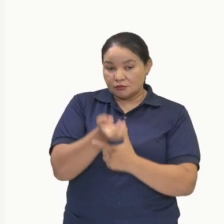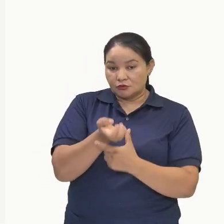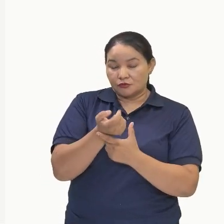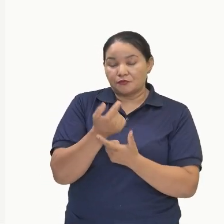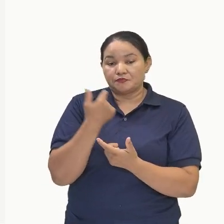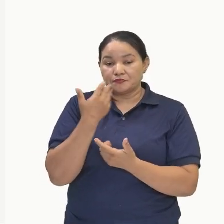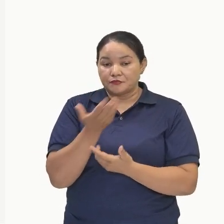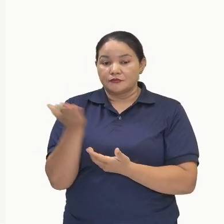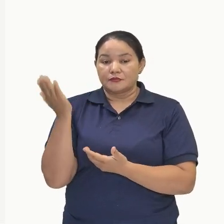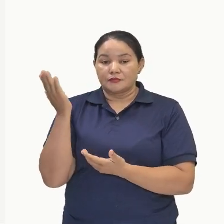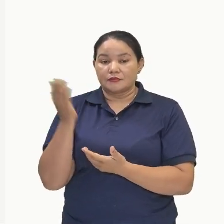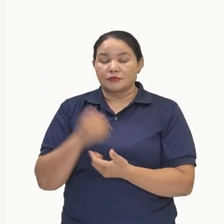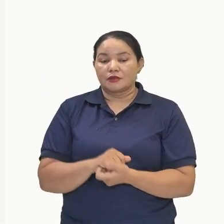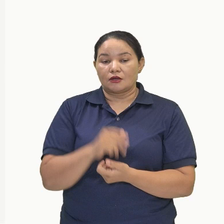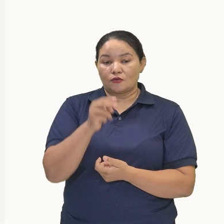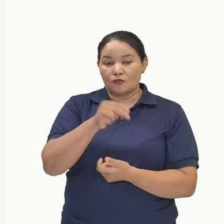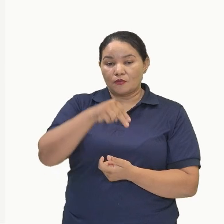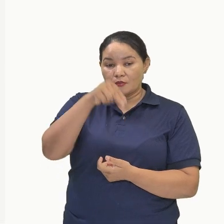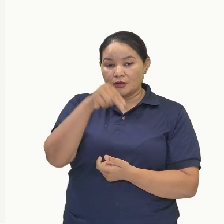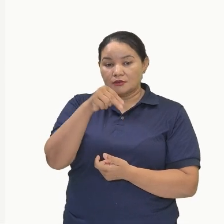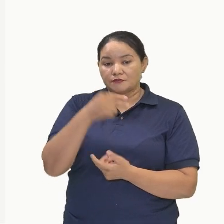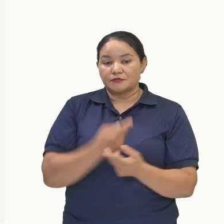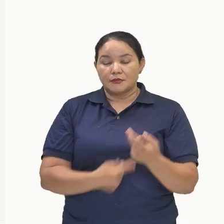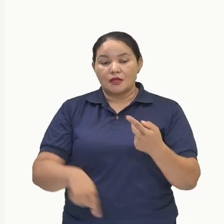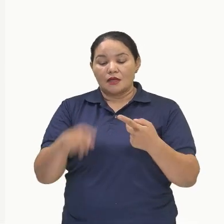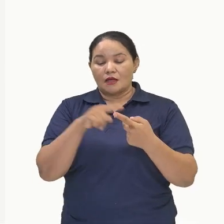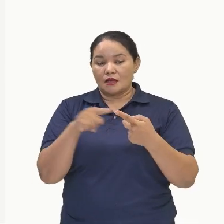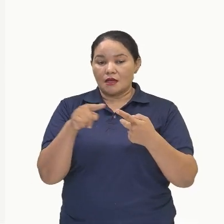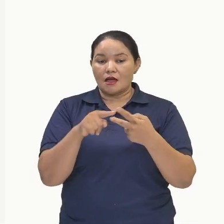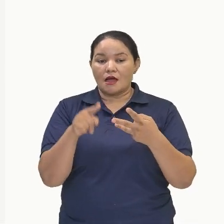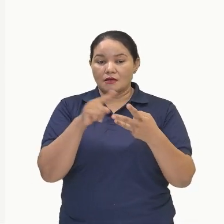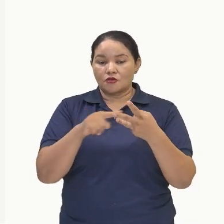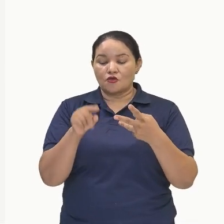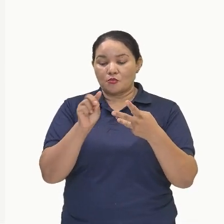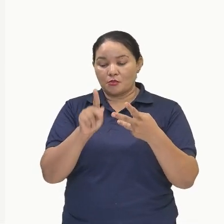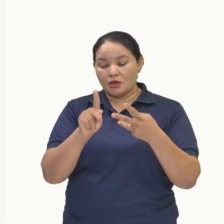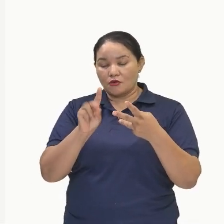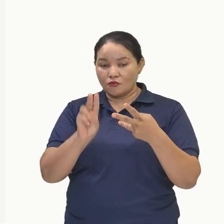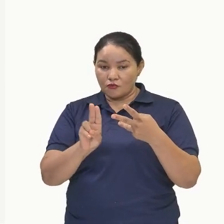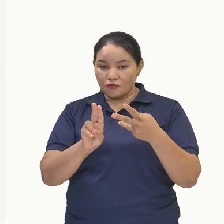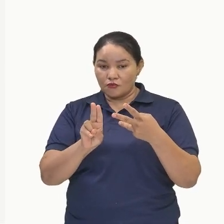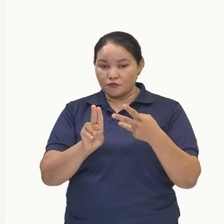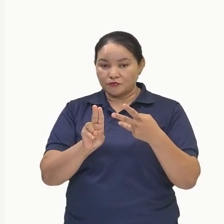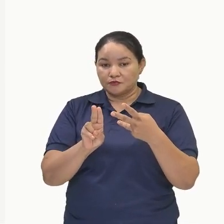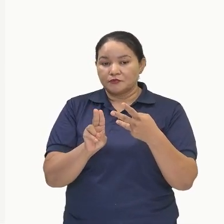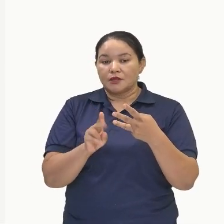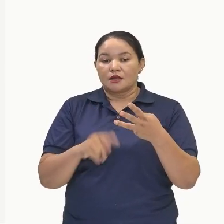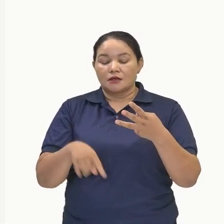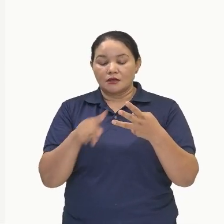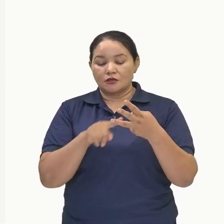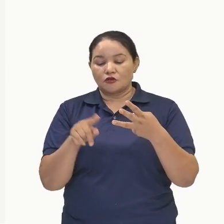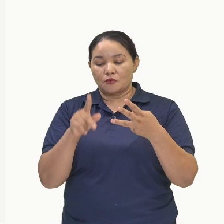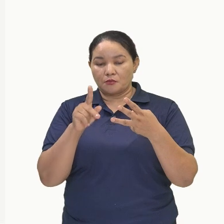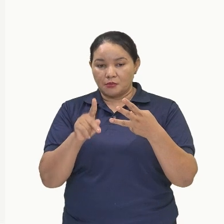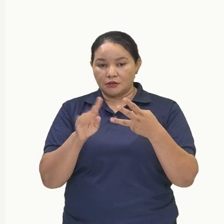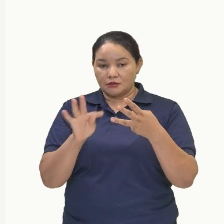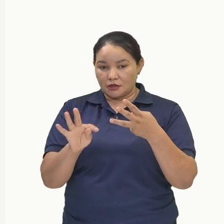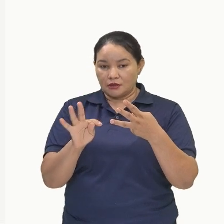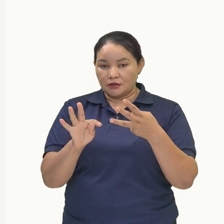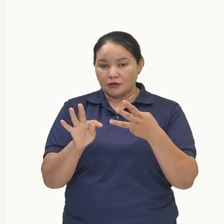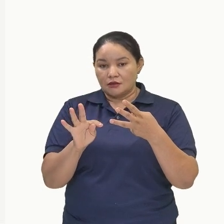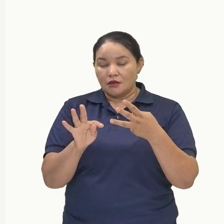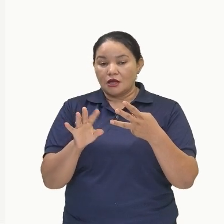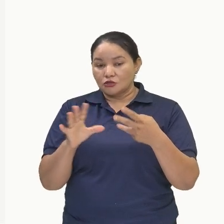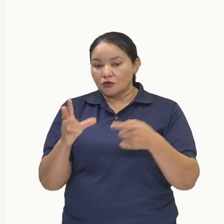medida. O PU é a potência útil, que é medida em watts, e o PT, a potência total,